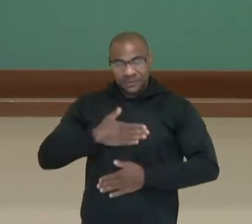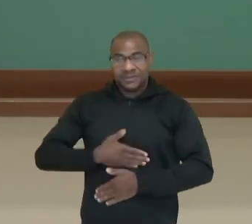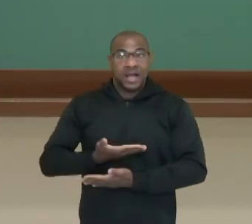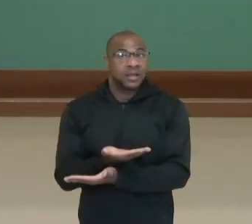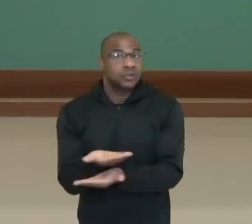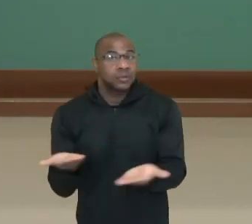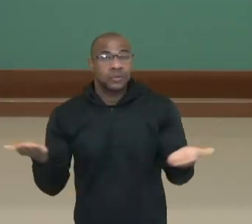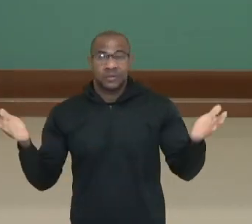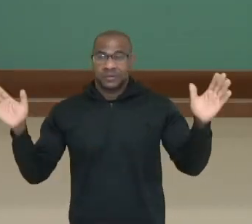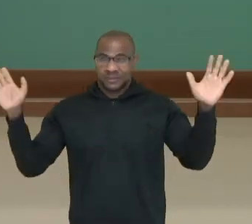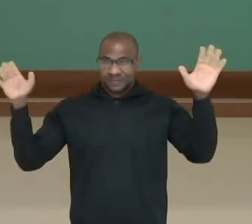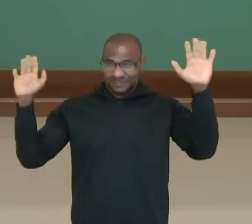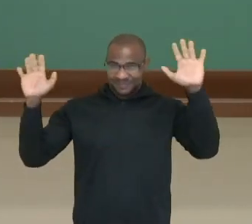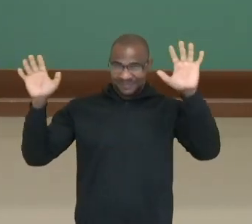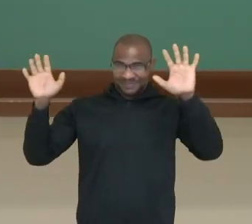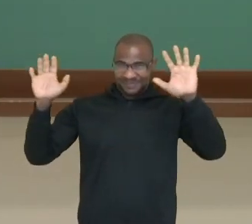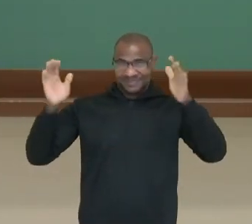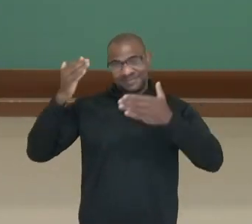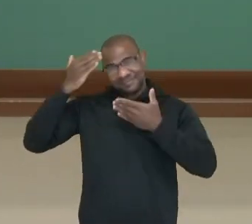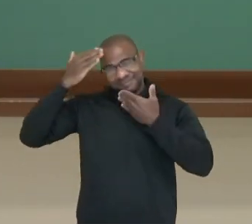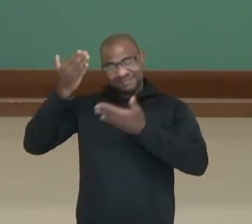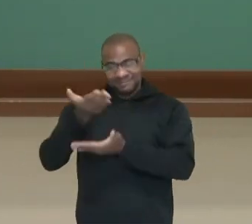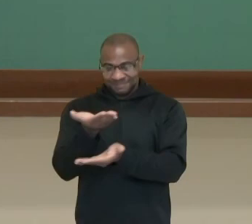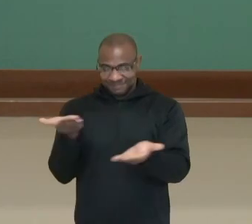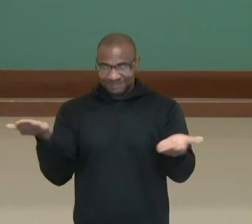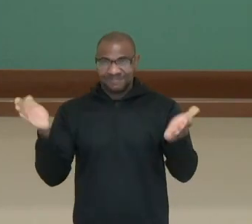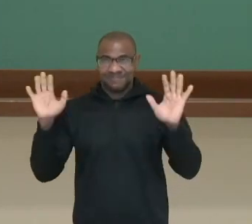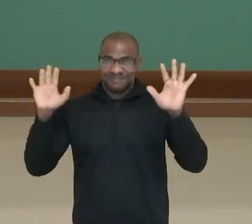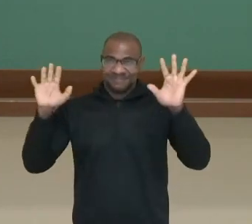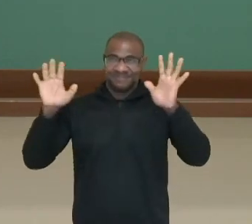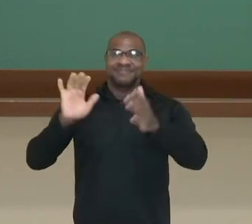gostado. Eu fico por aqui. Muito obrigada pela atenção e até a